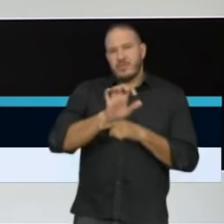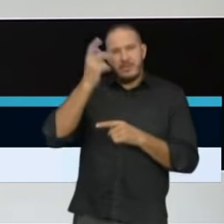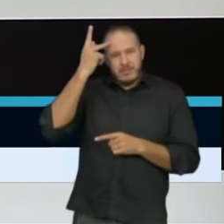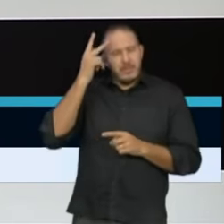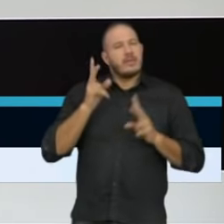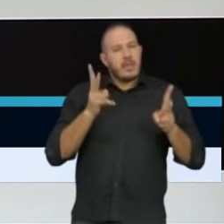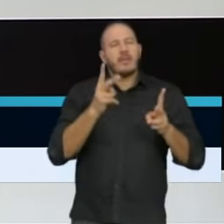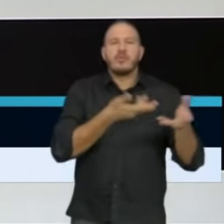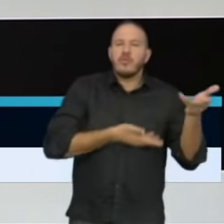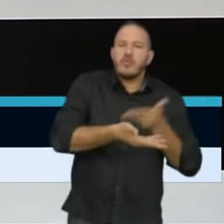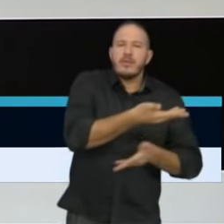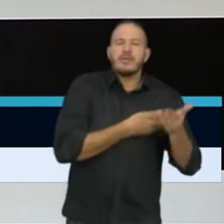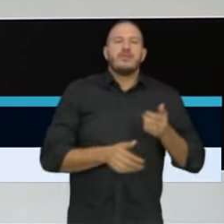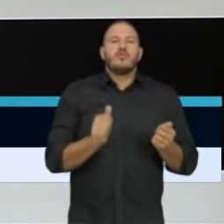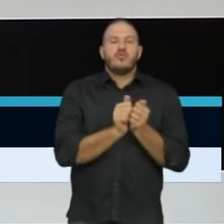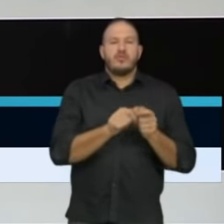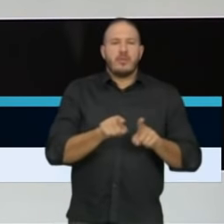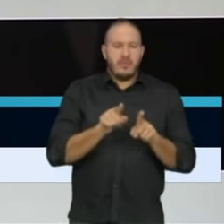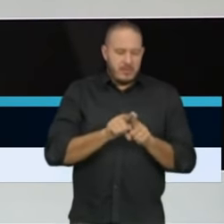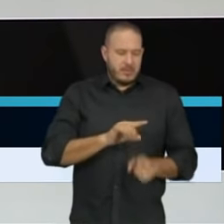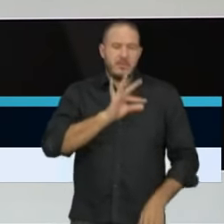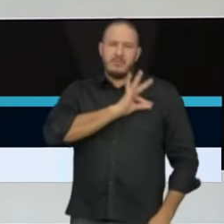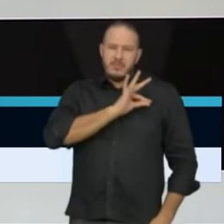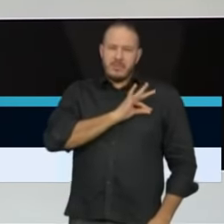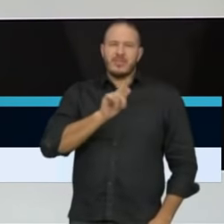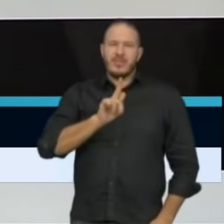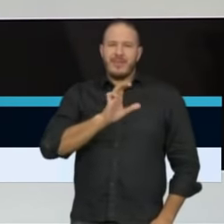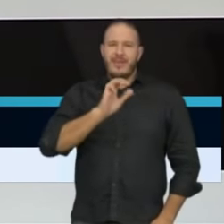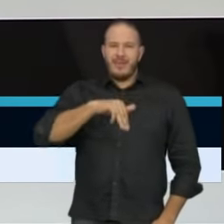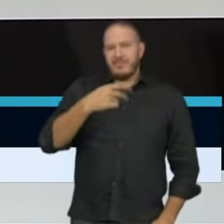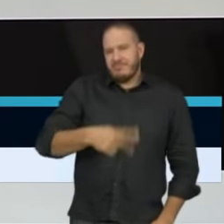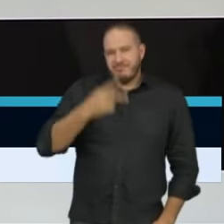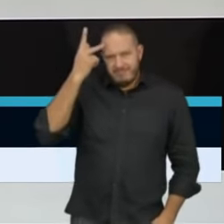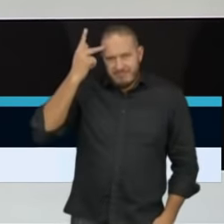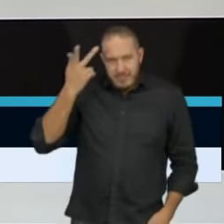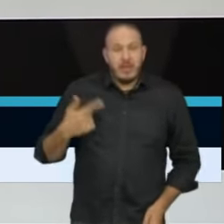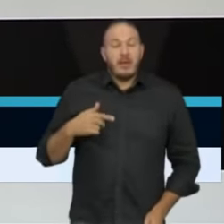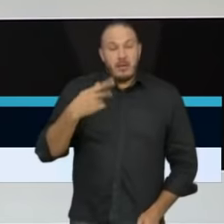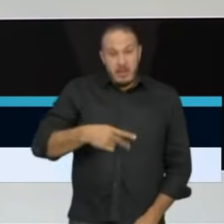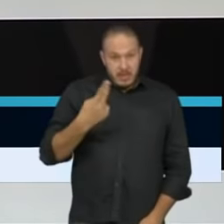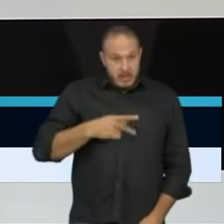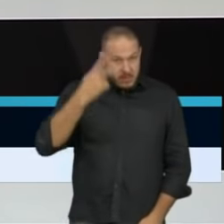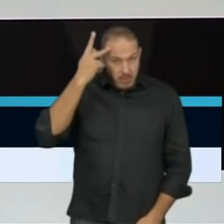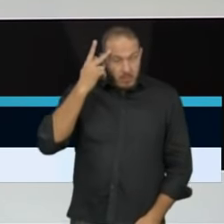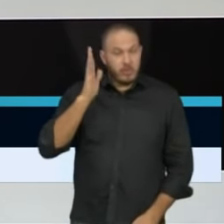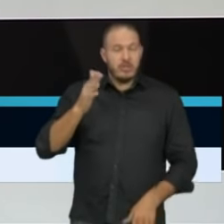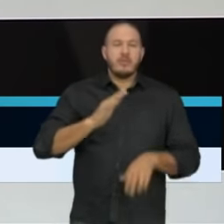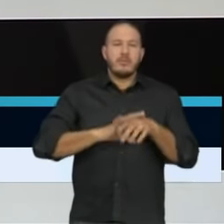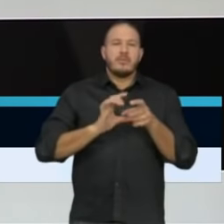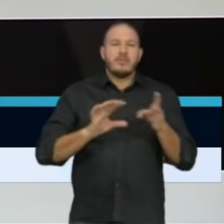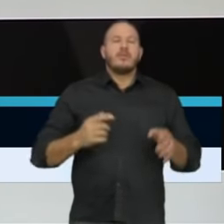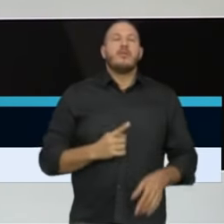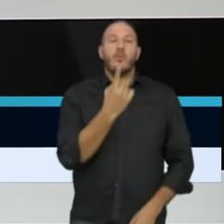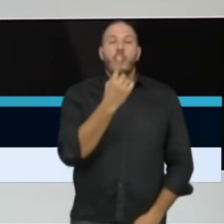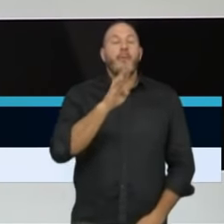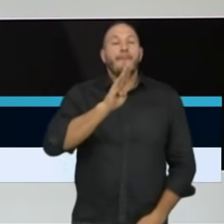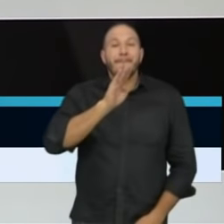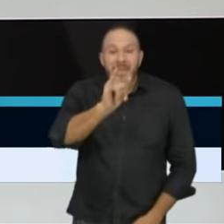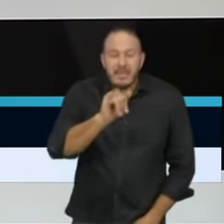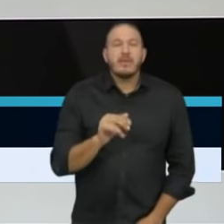cooperação também com as guardas municipais. Só em São Paulo, nós autorizamos este